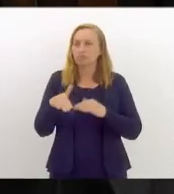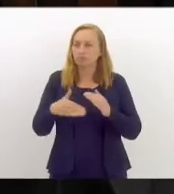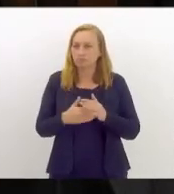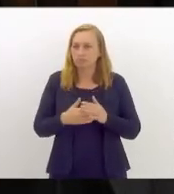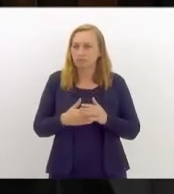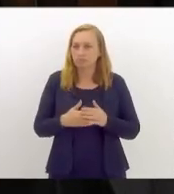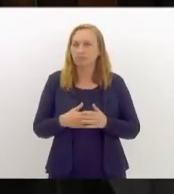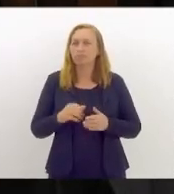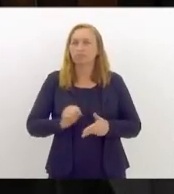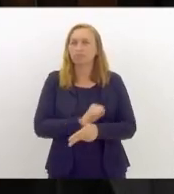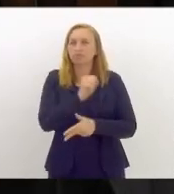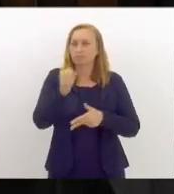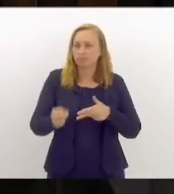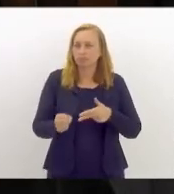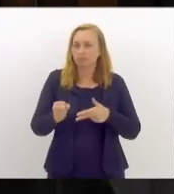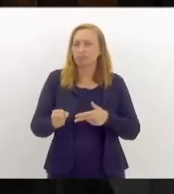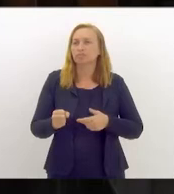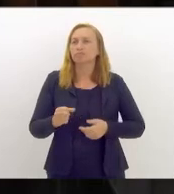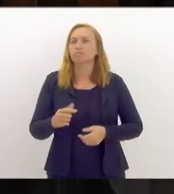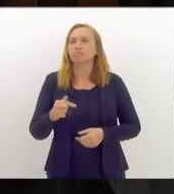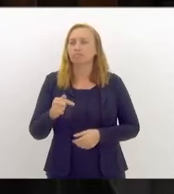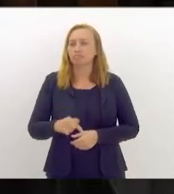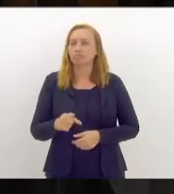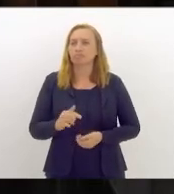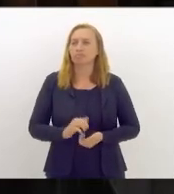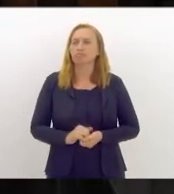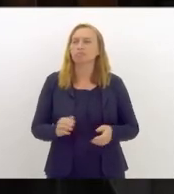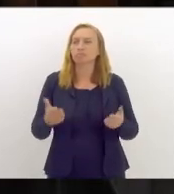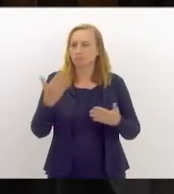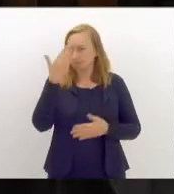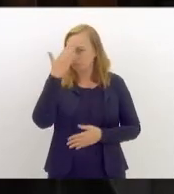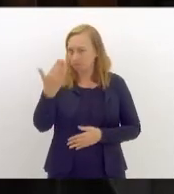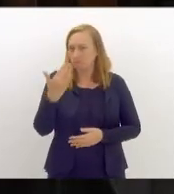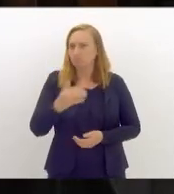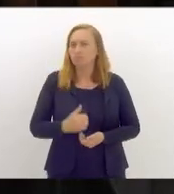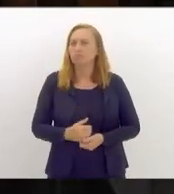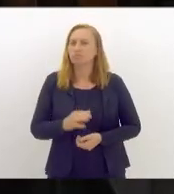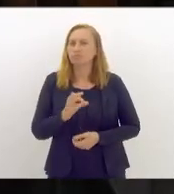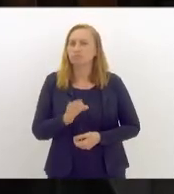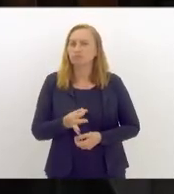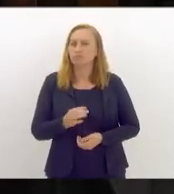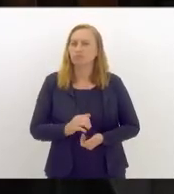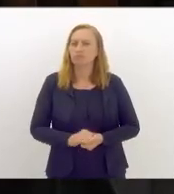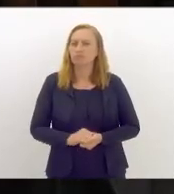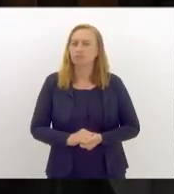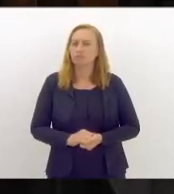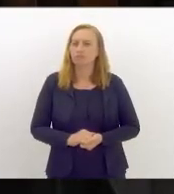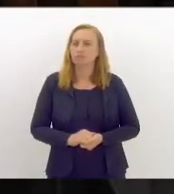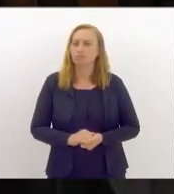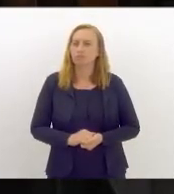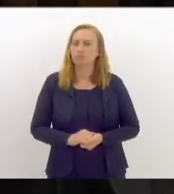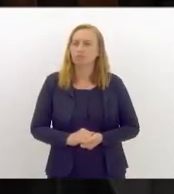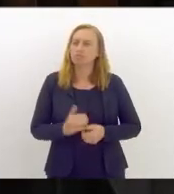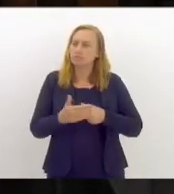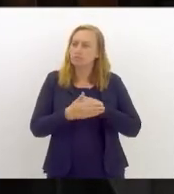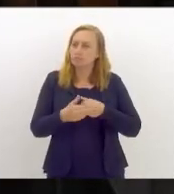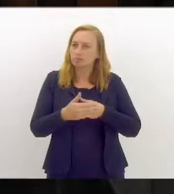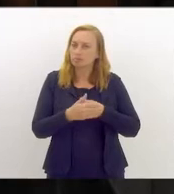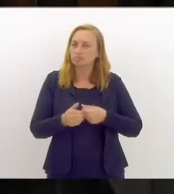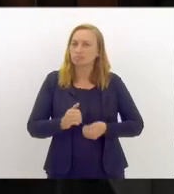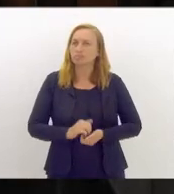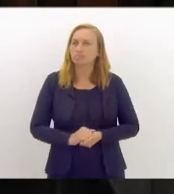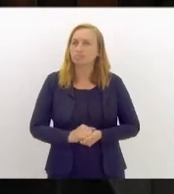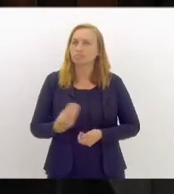autoridades do Poder Legislativa que presente agradeço de forma bastante abusiva e carinhosa